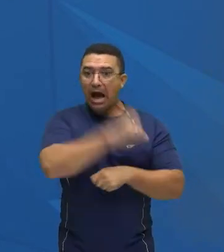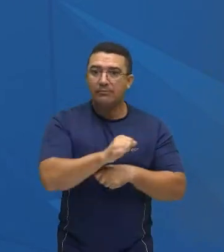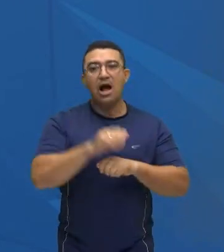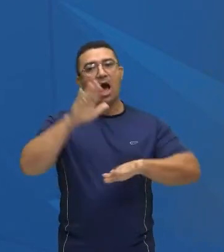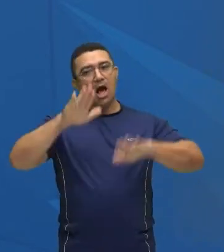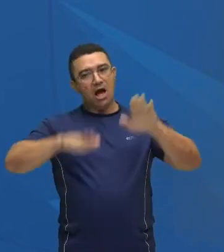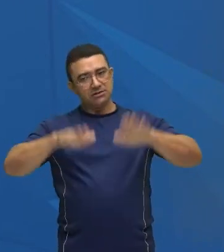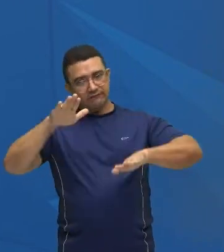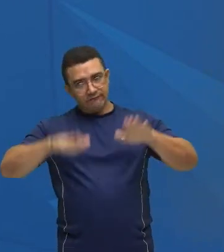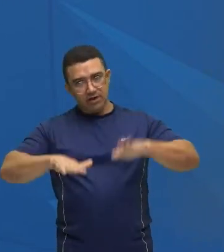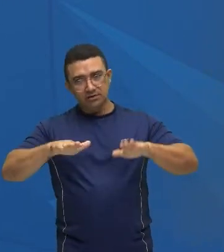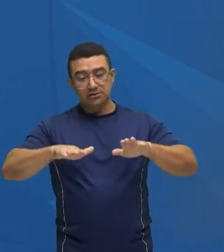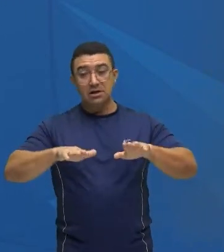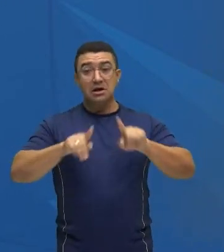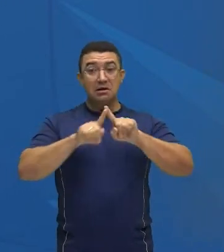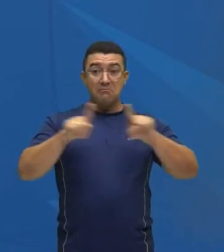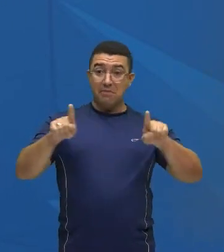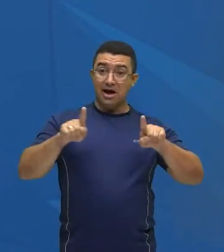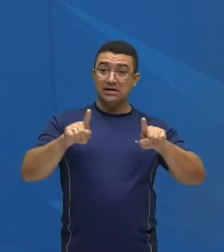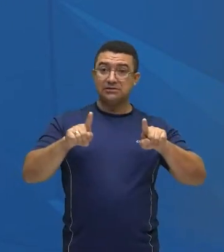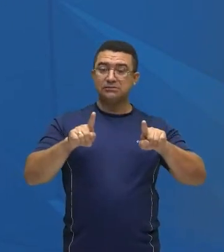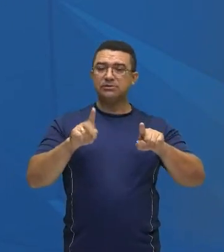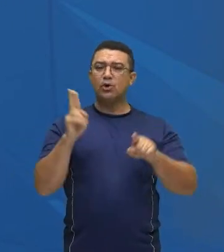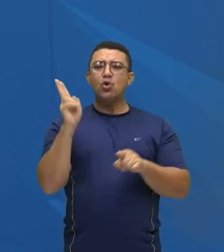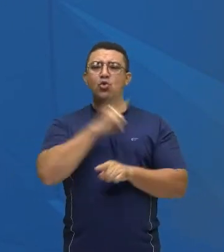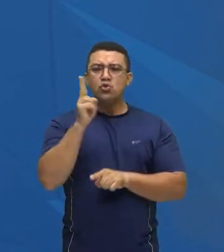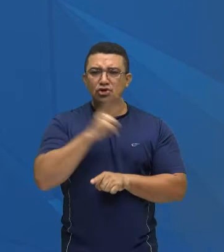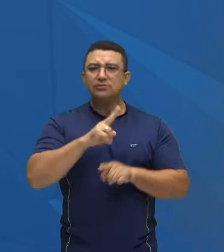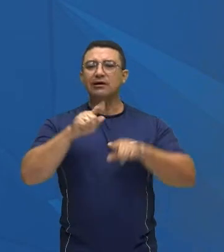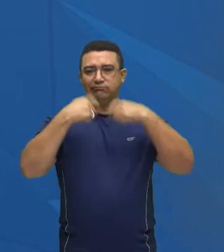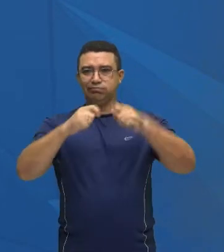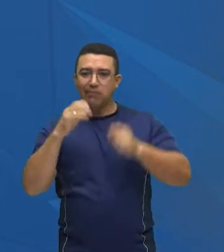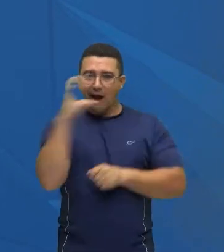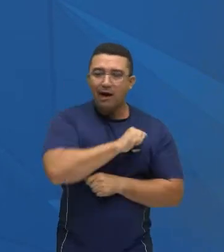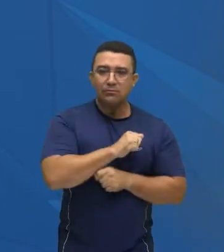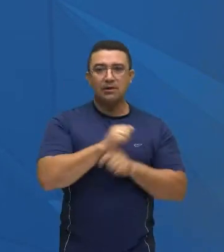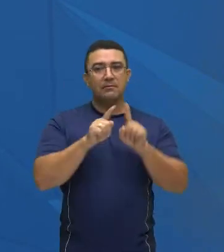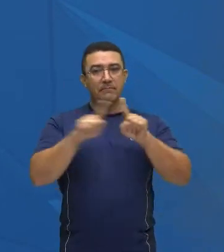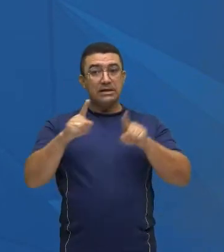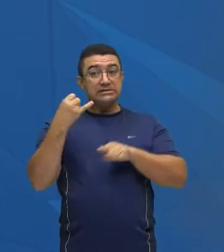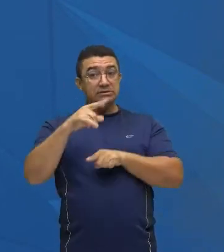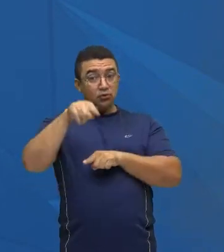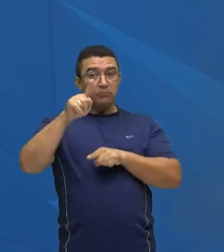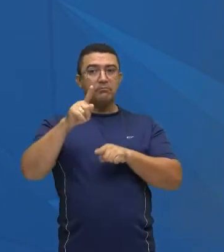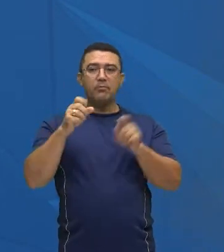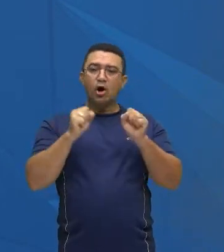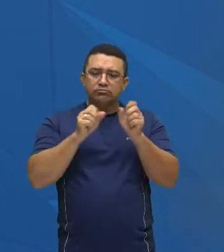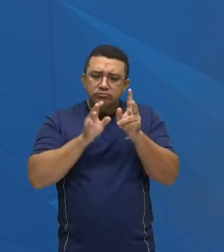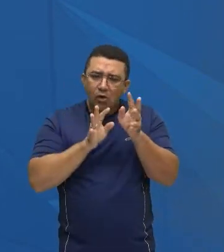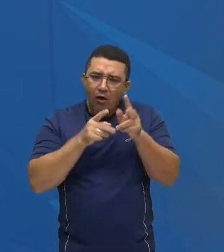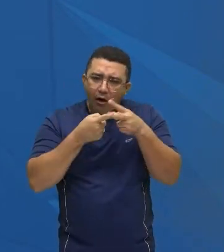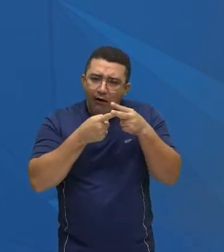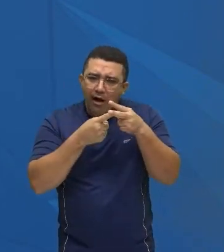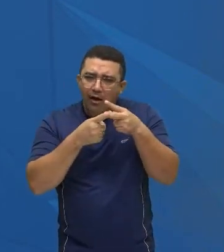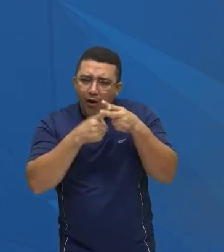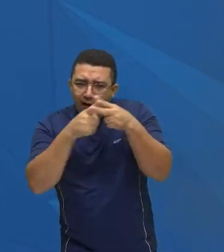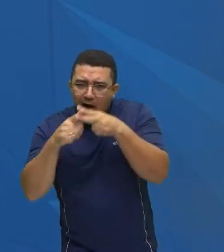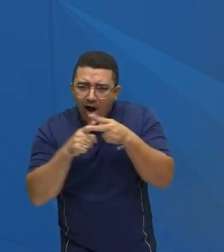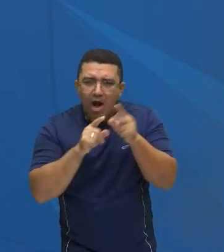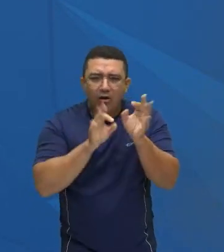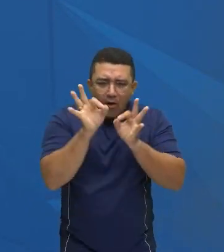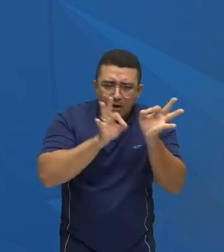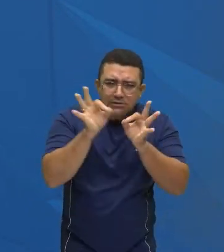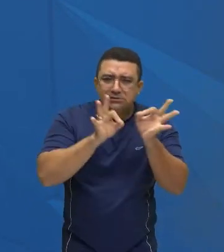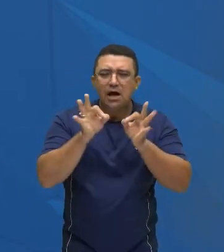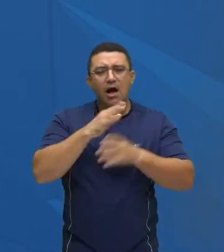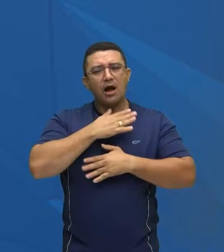São demandas urgentes, são situações emergenciais, pontuais. Mas se você puder se organizar, se preparar e fazer